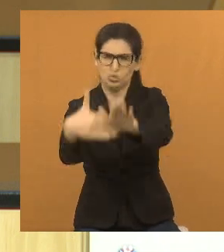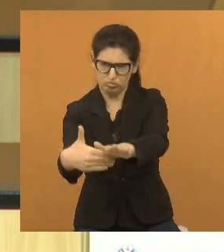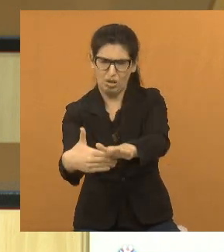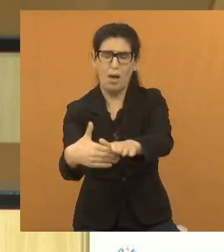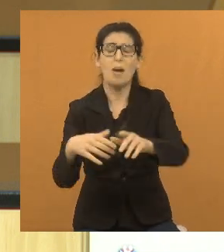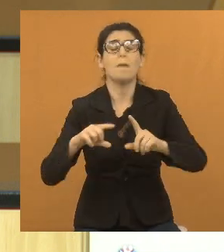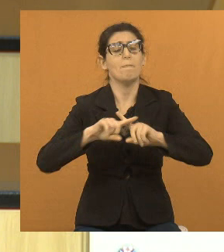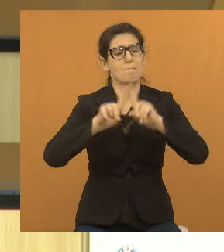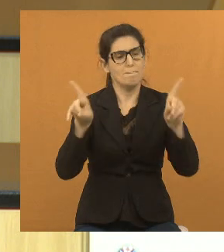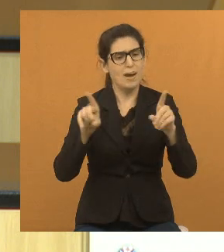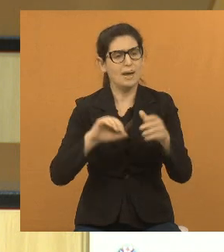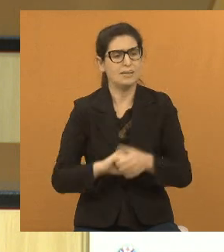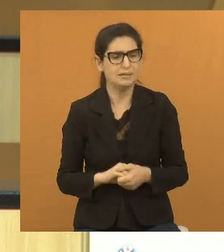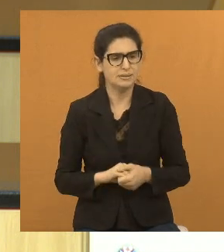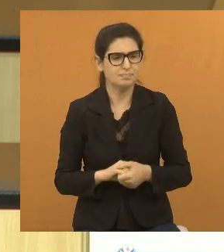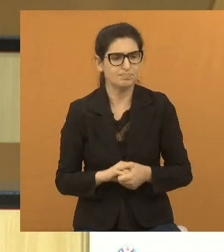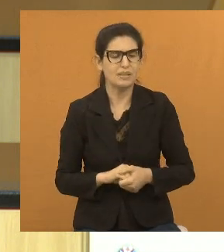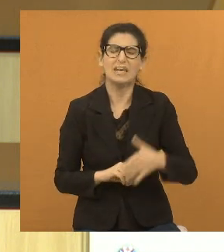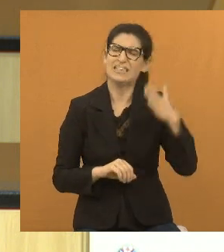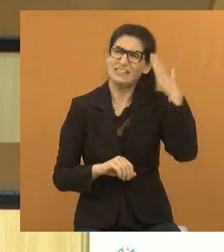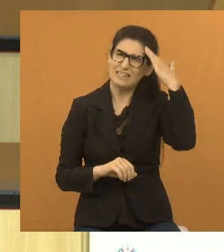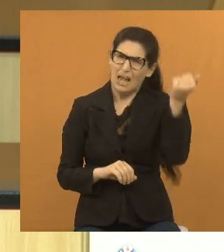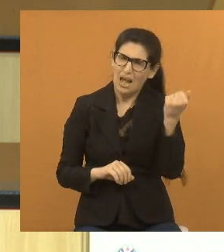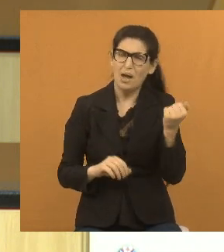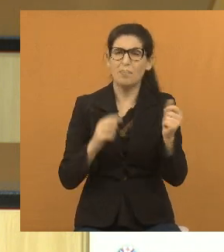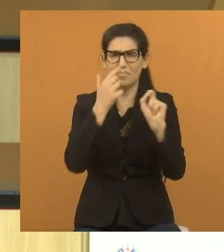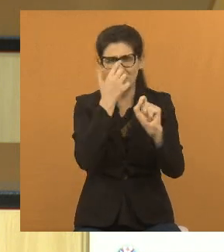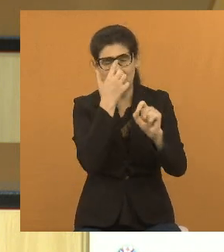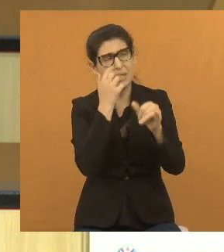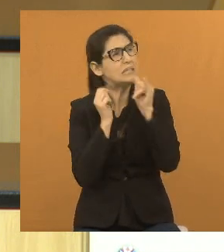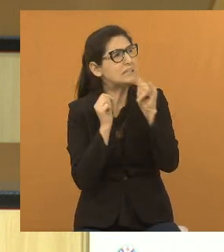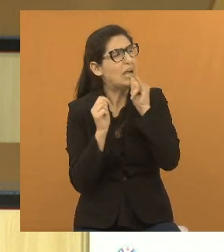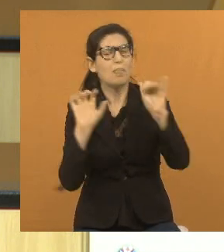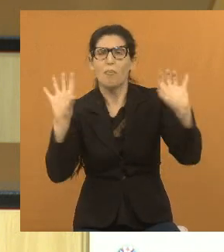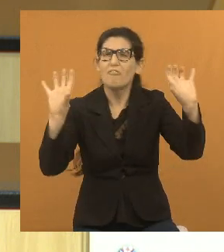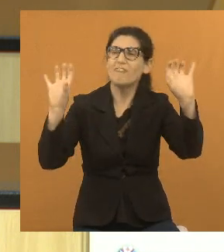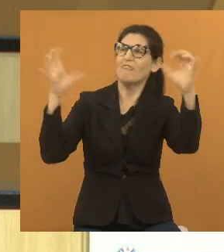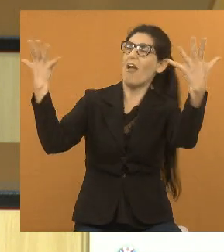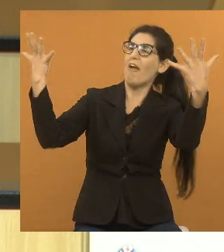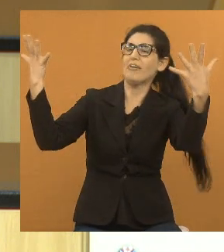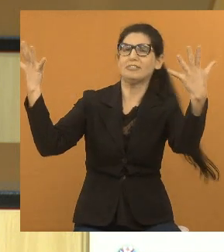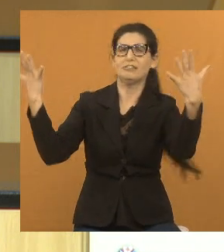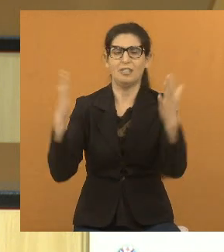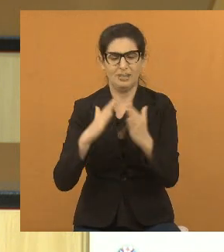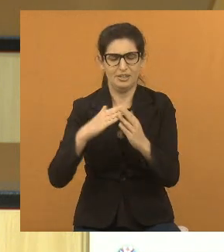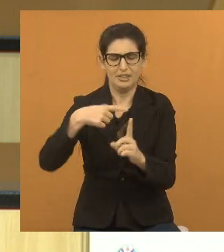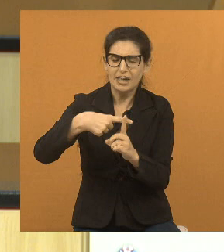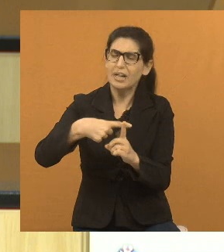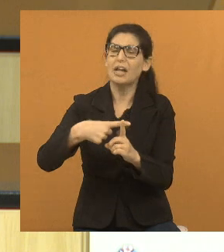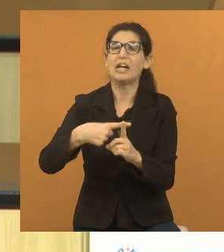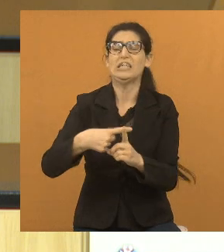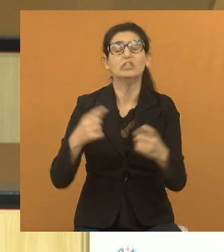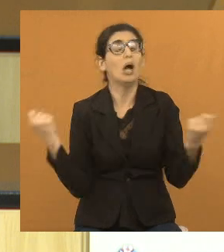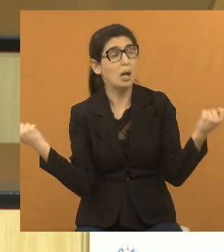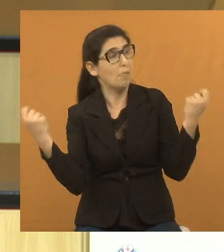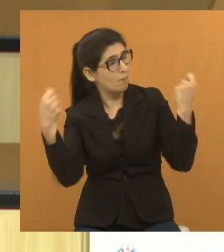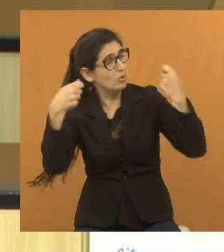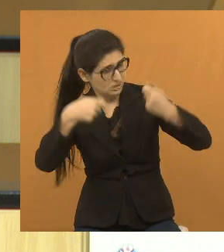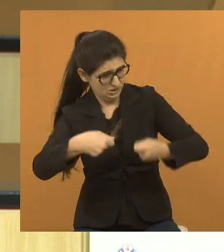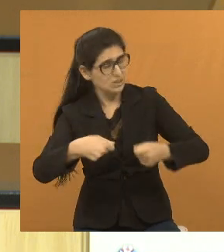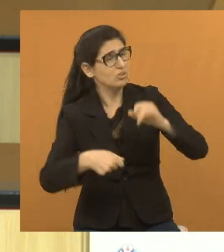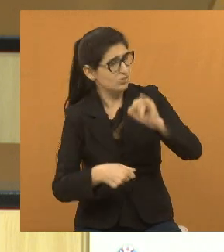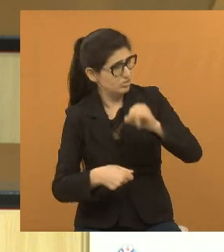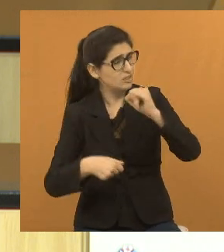algumas atividades que eu sei que em festas que vocês fazem nas igrejas, é possível a gente estar